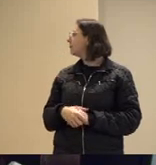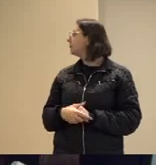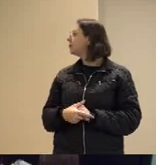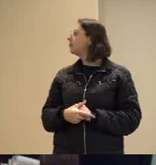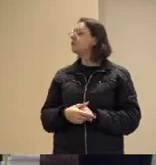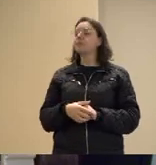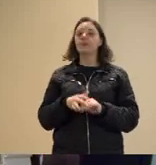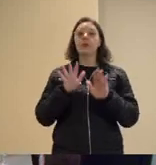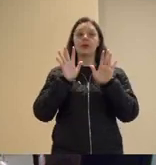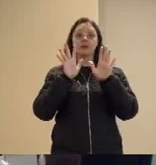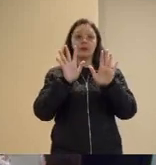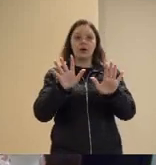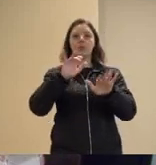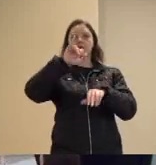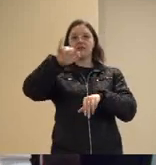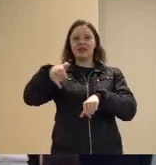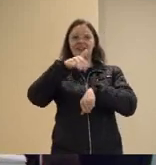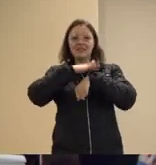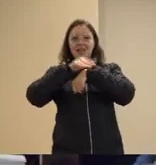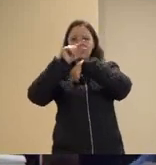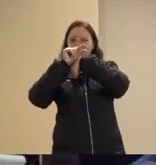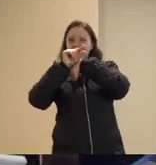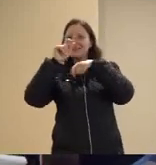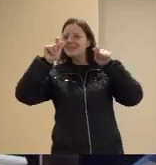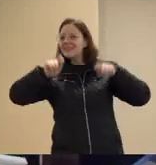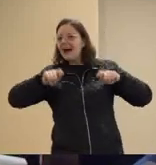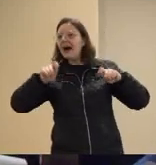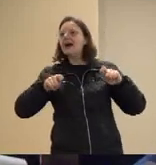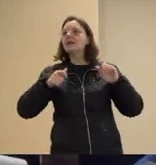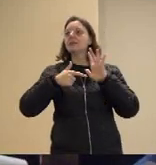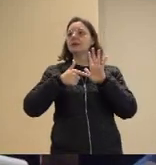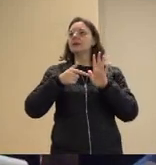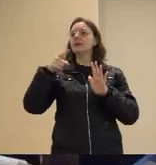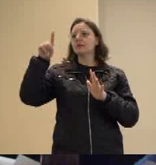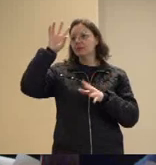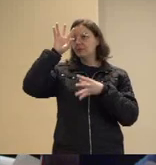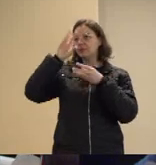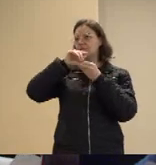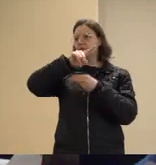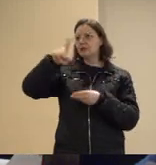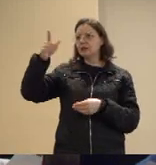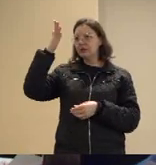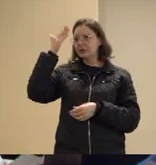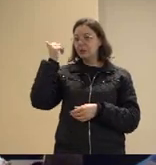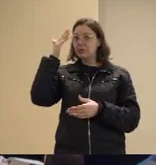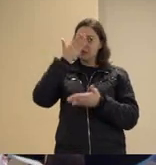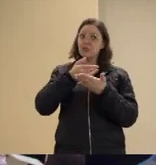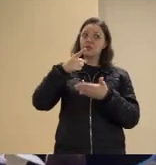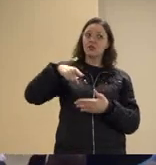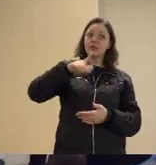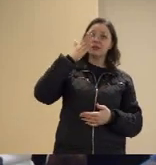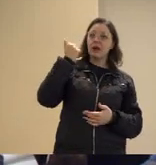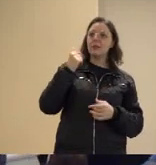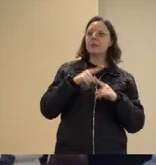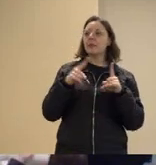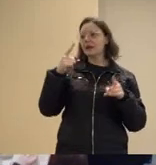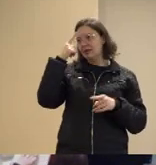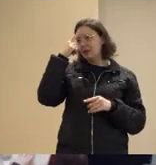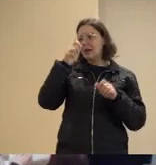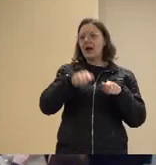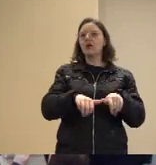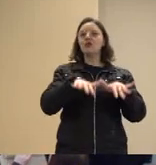Então, pessoal, não sei se... Eu presumi que todo mundo saiba e acredito que todo mundo sabe, né? Mas a ideia de